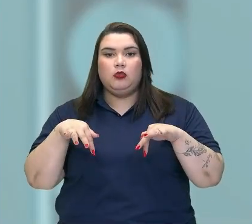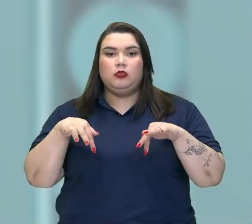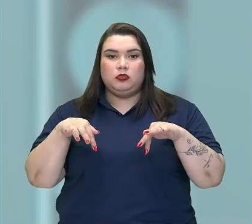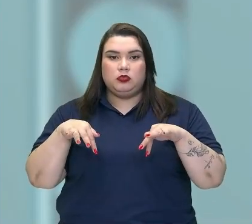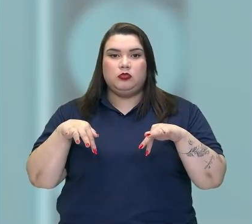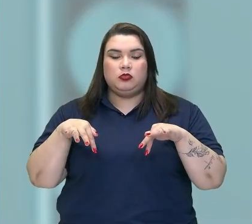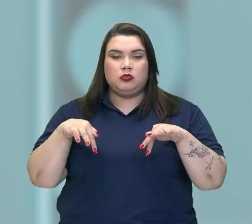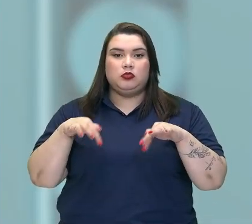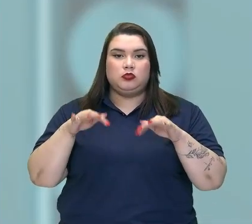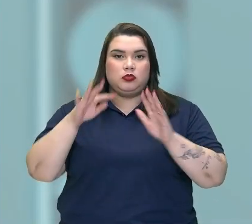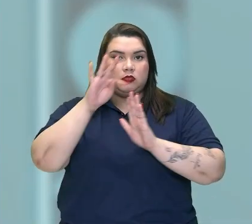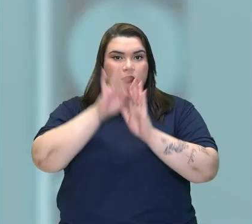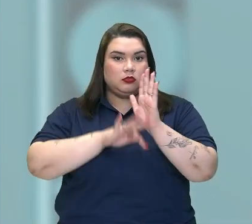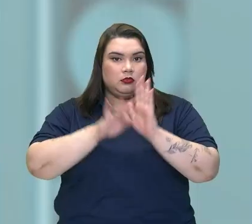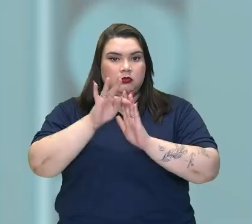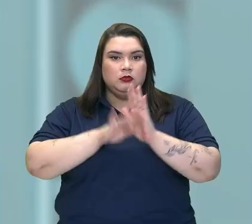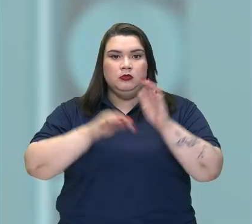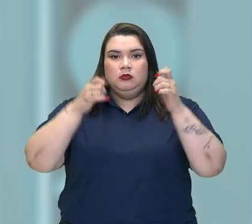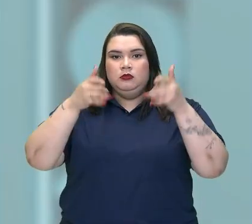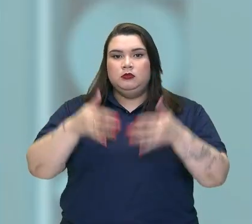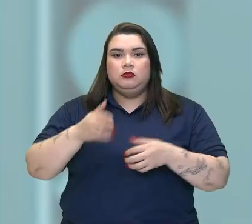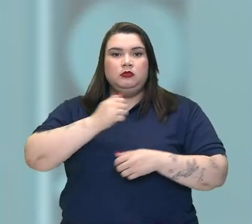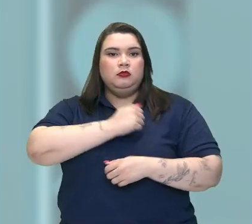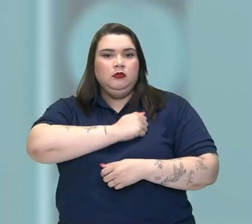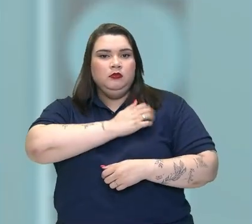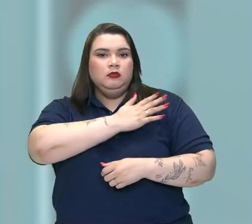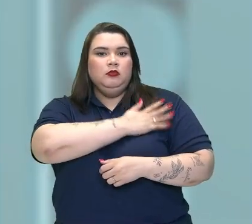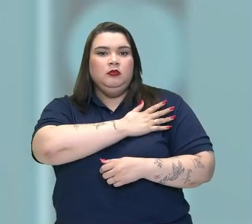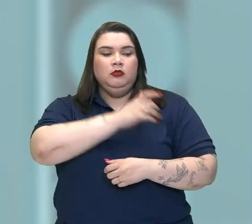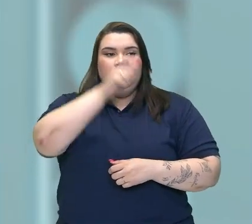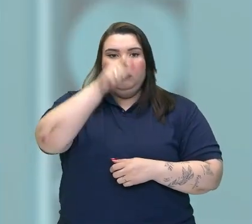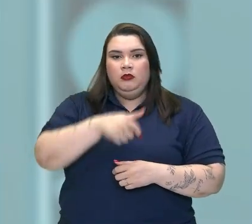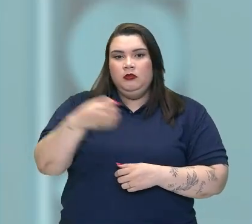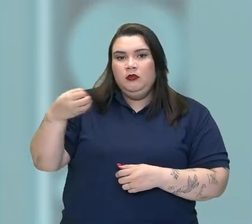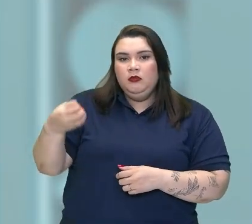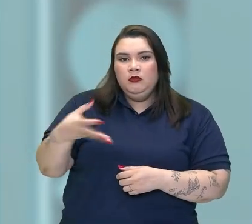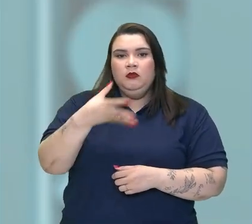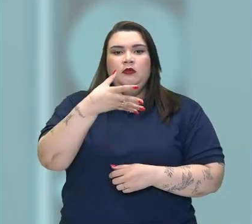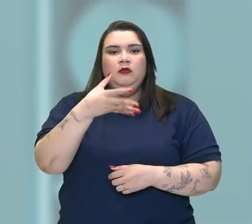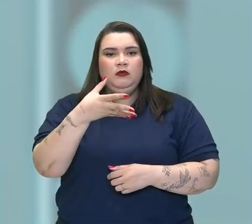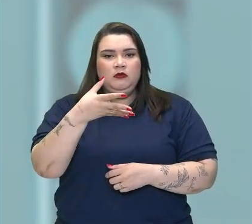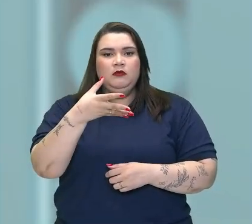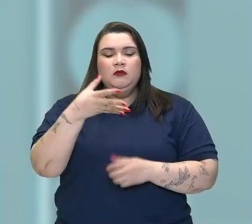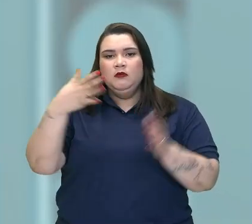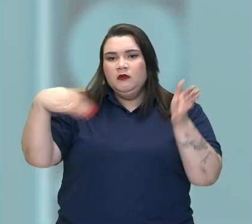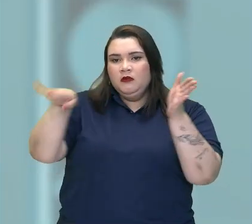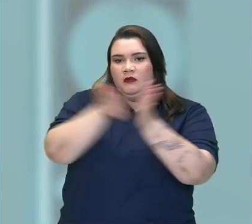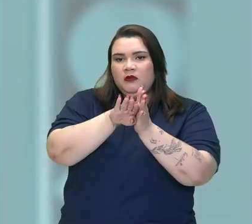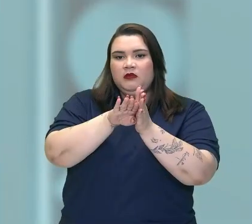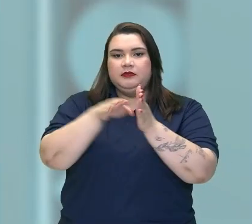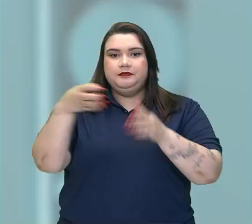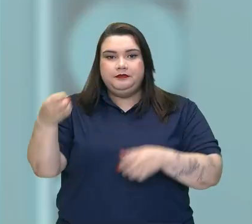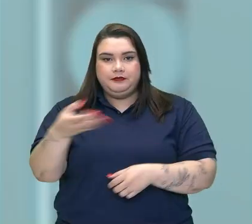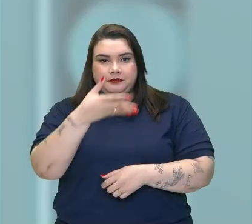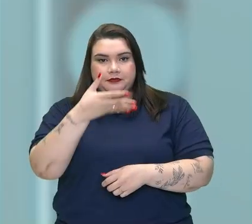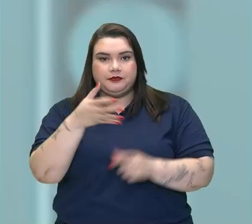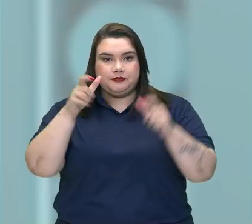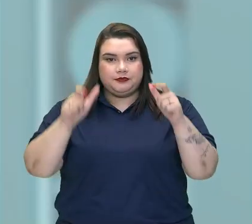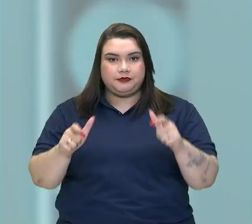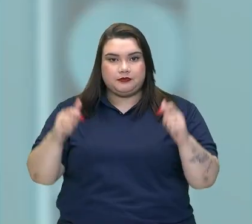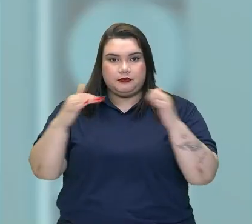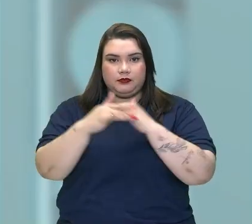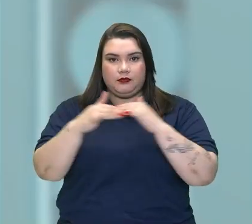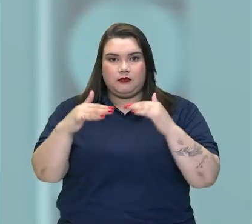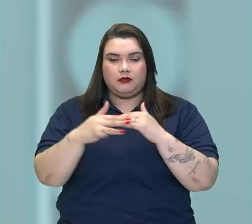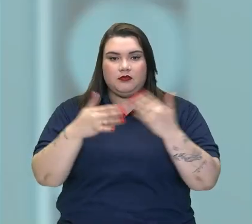do áudio off, né, ele fala que o tenente, por ser novo, por ser ali chegado, assim, recém-chegado, ele